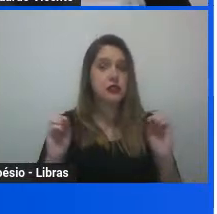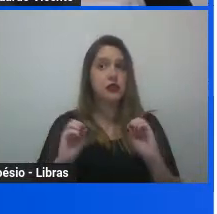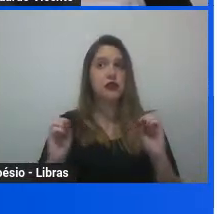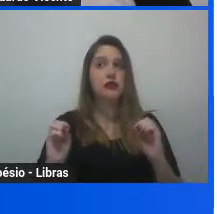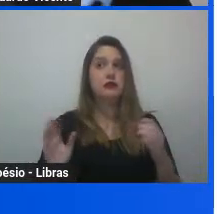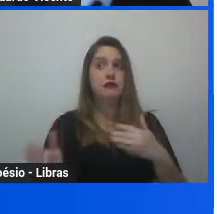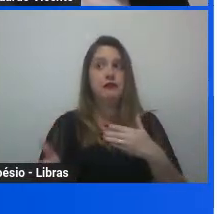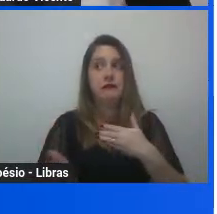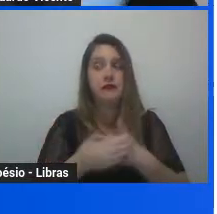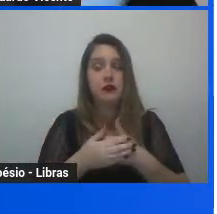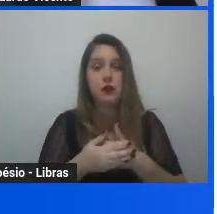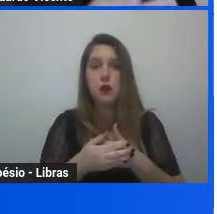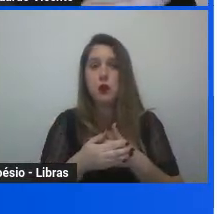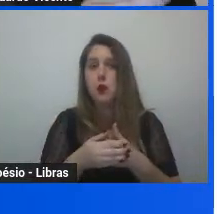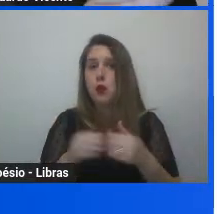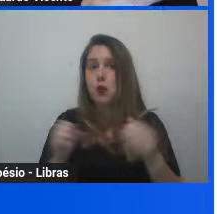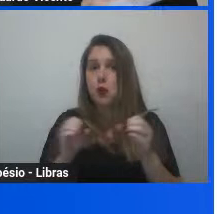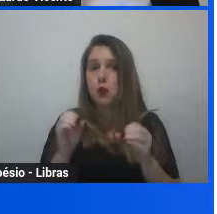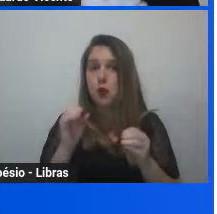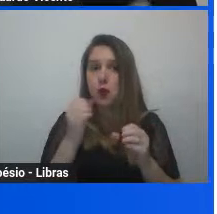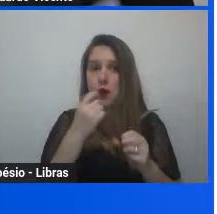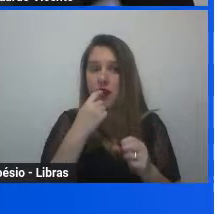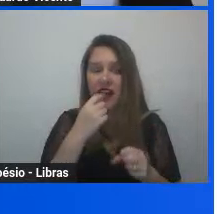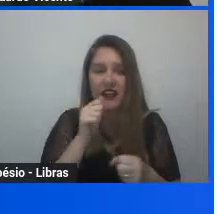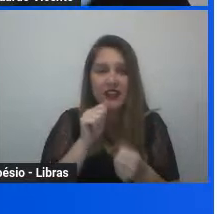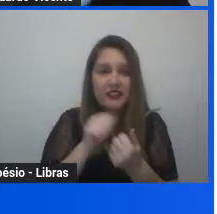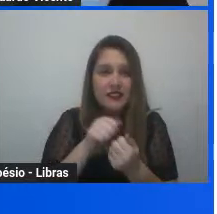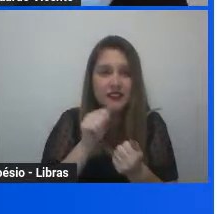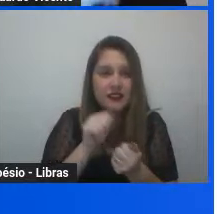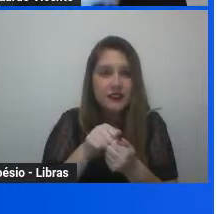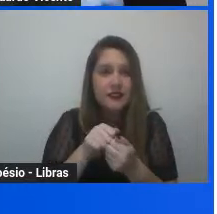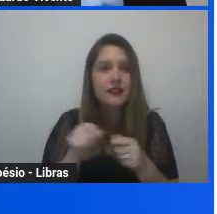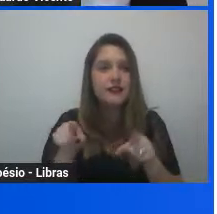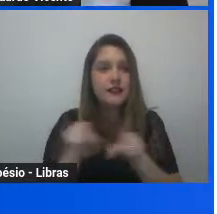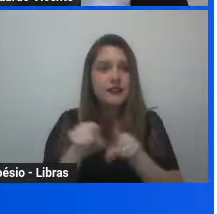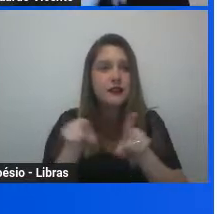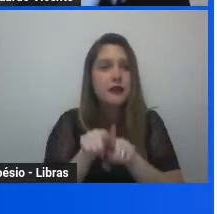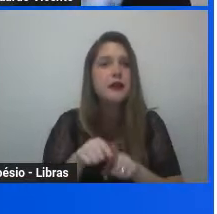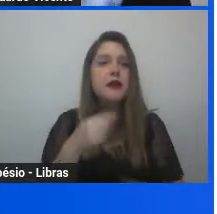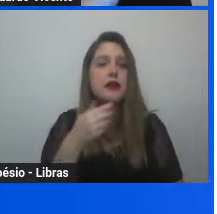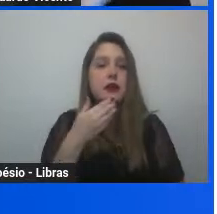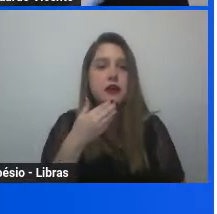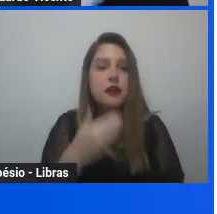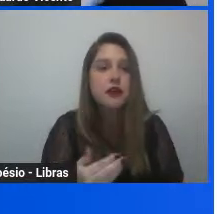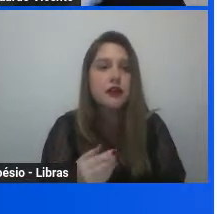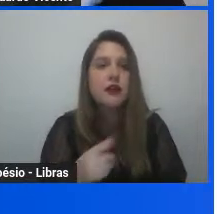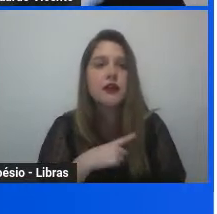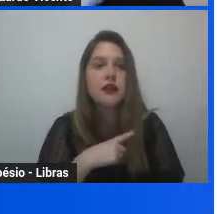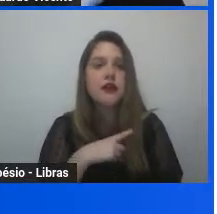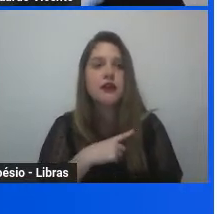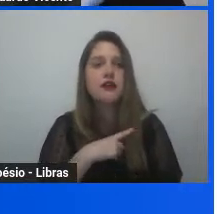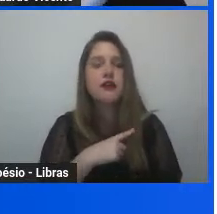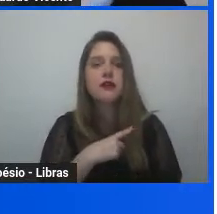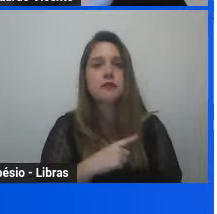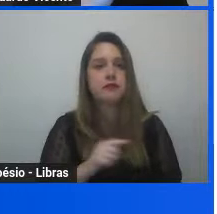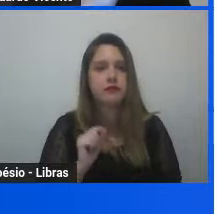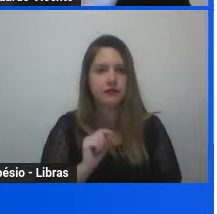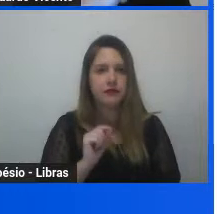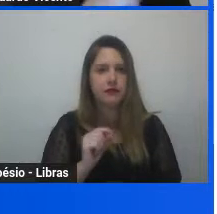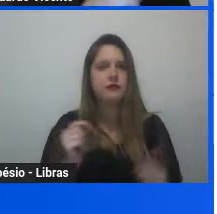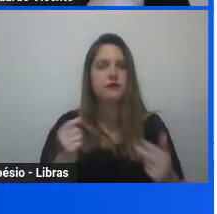seja, sem osso para fora, só de fraturar internamente, cerca de 400 ml de sangue já